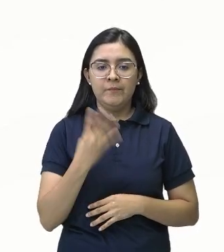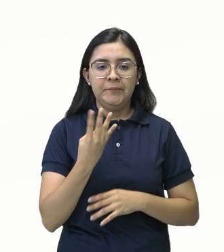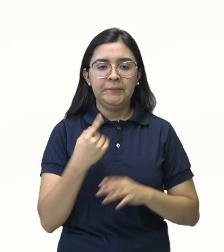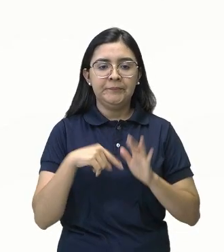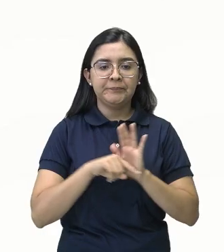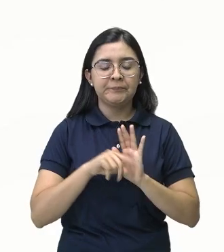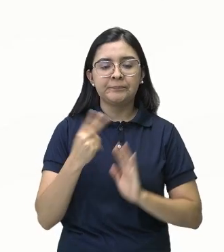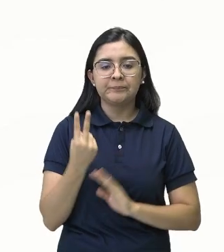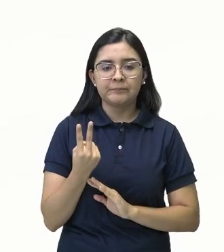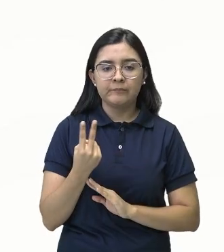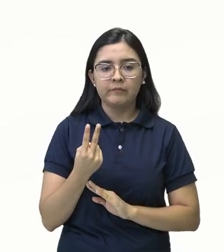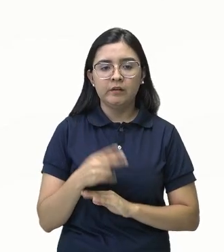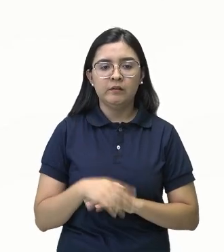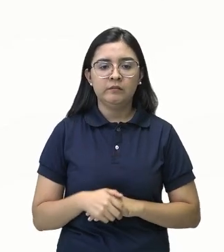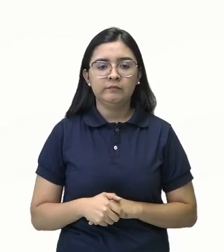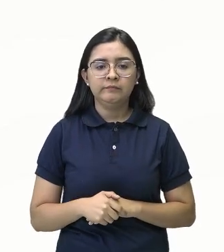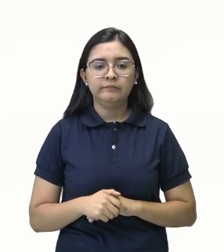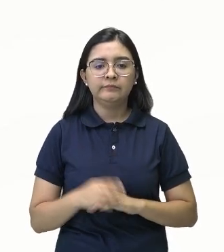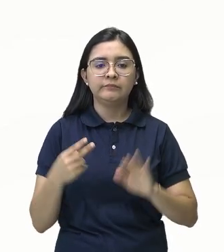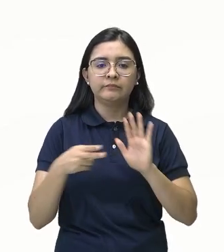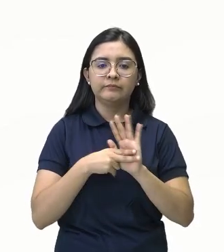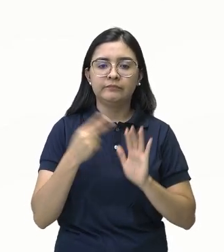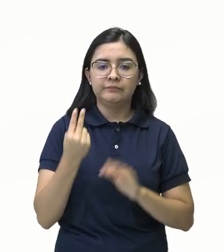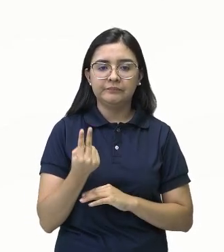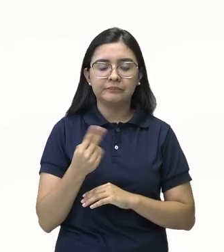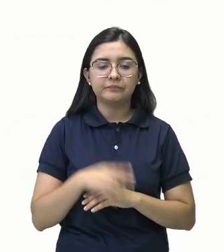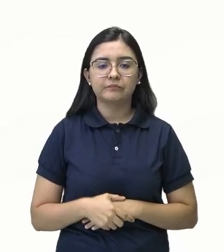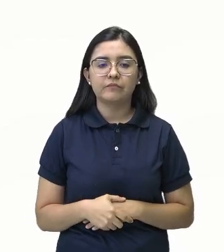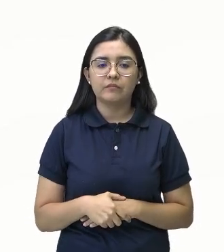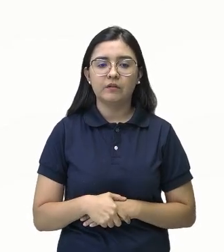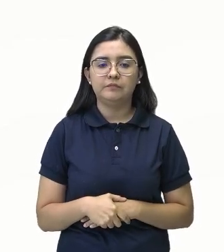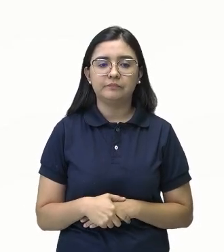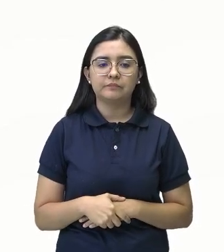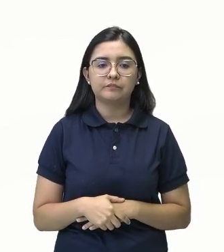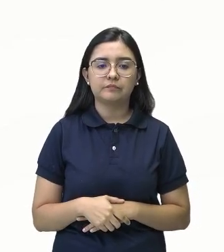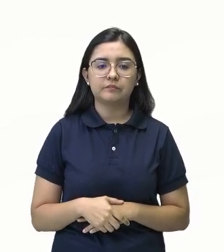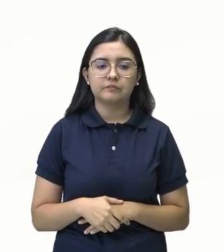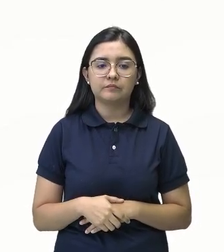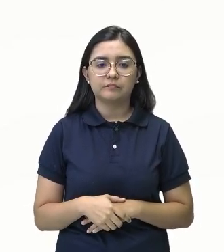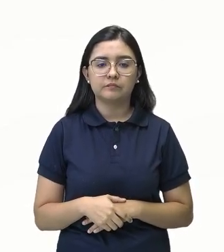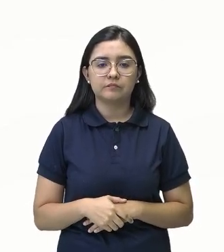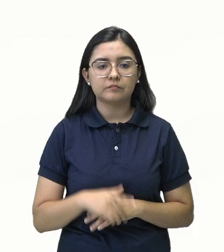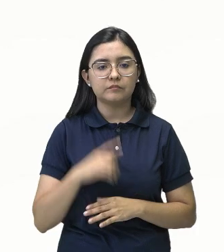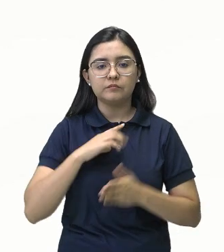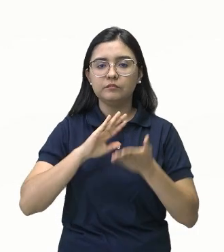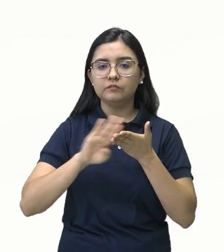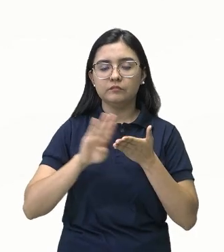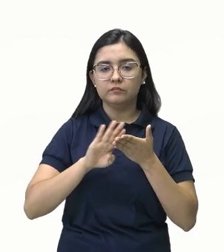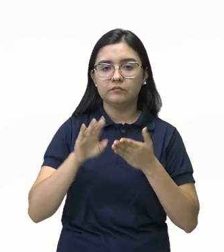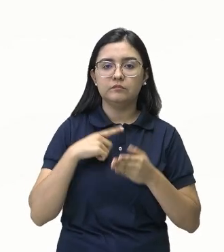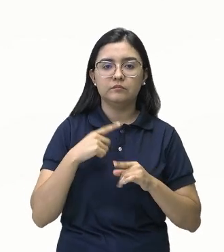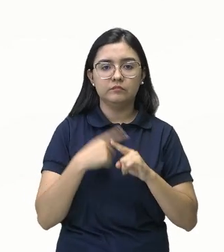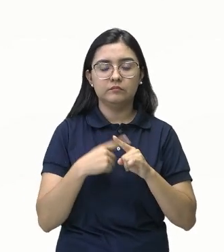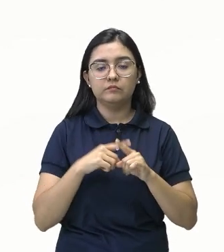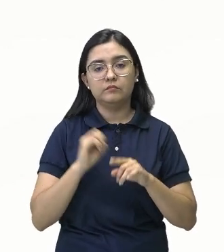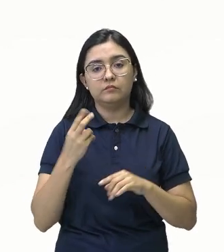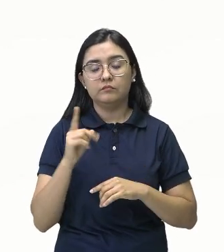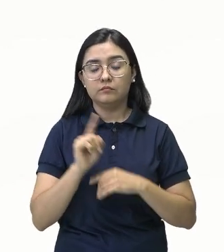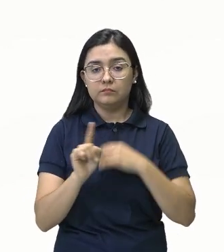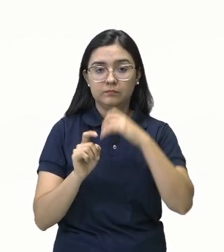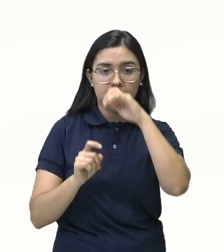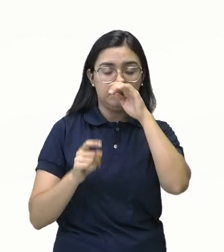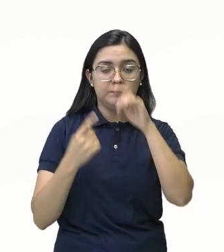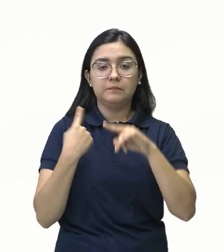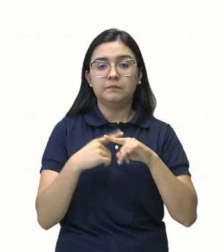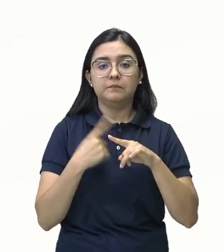menos 2, que dá 2. Não faz diferença nenhuma eu cortar com fatorial ou não, porque o